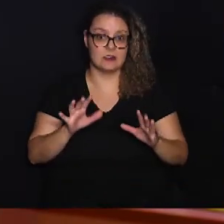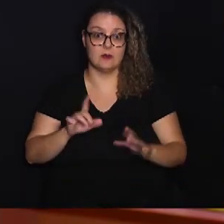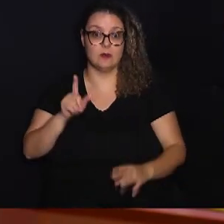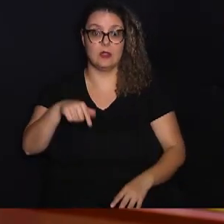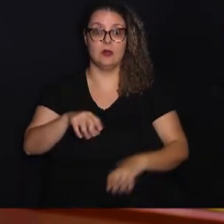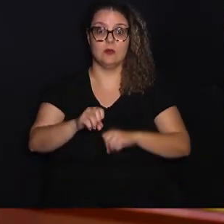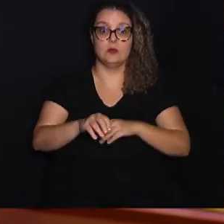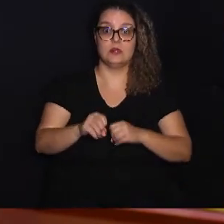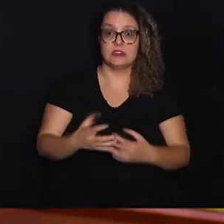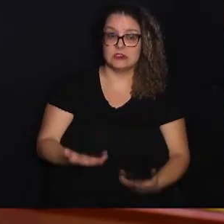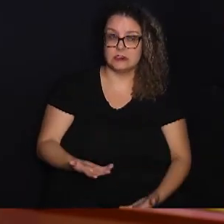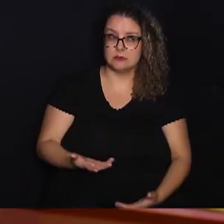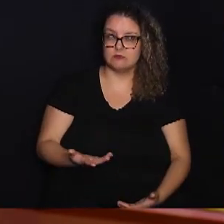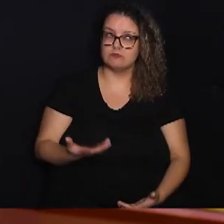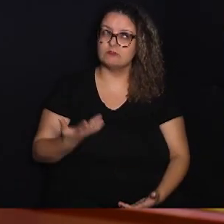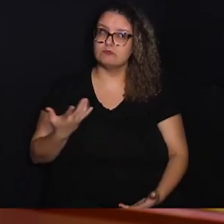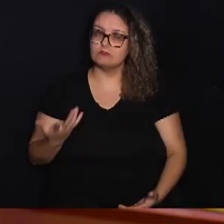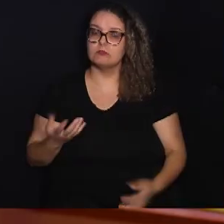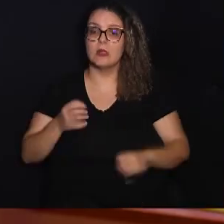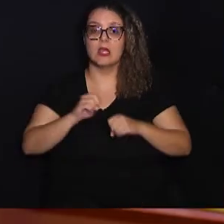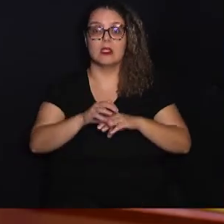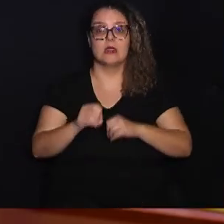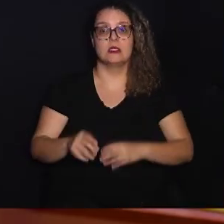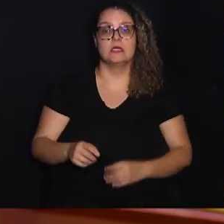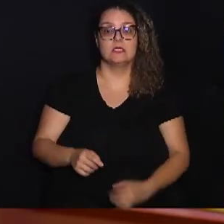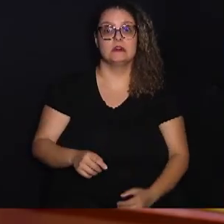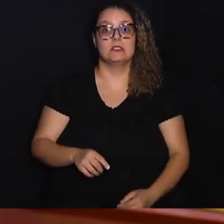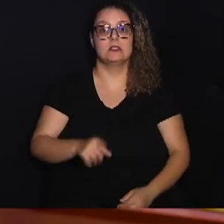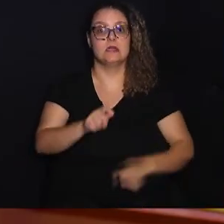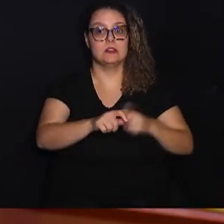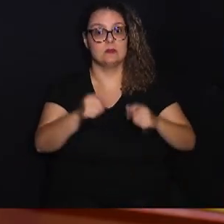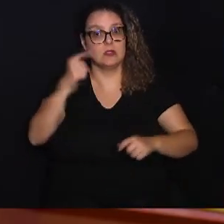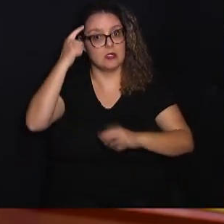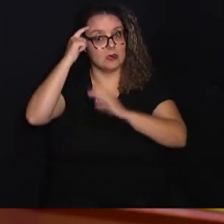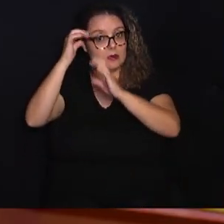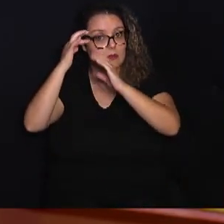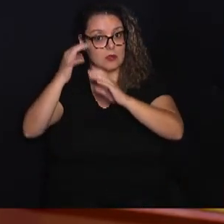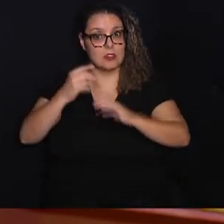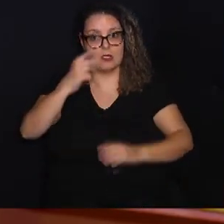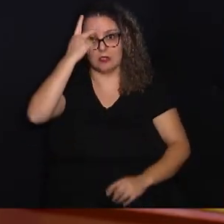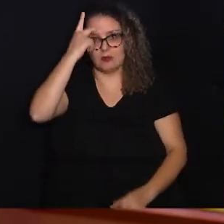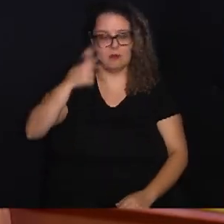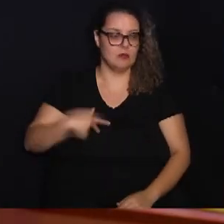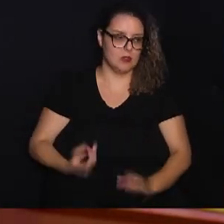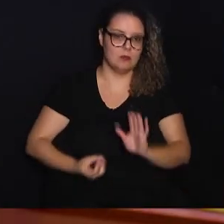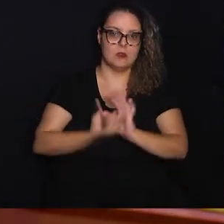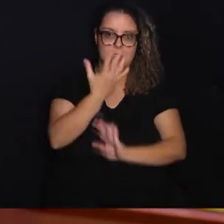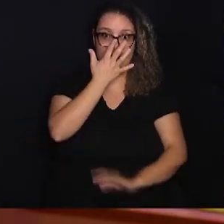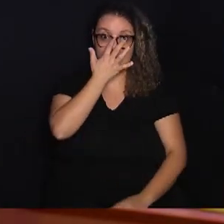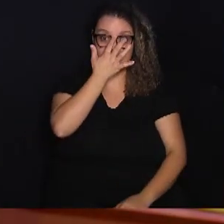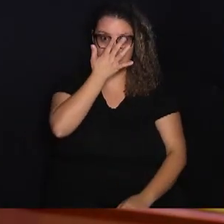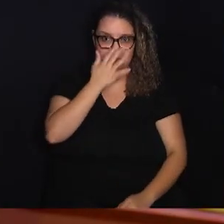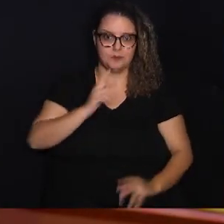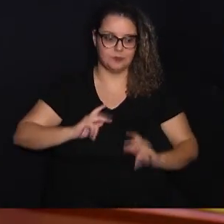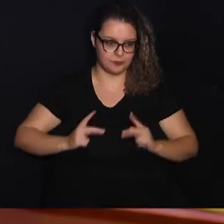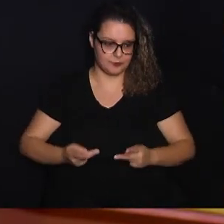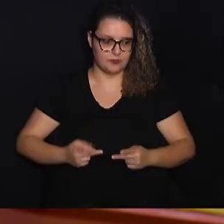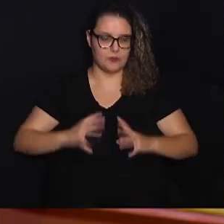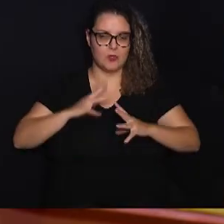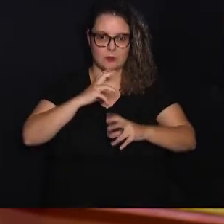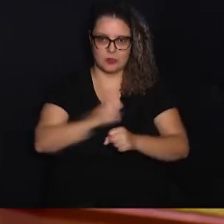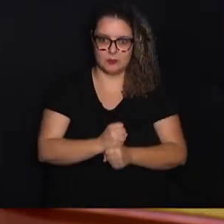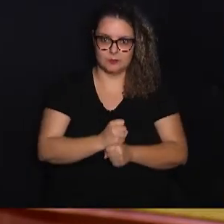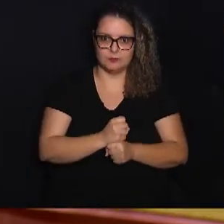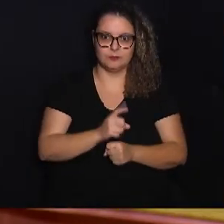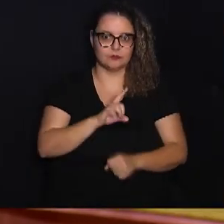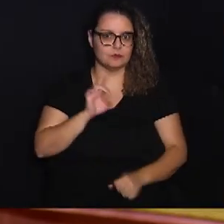gente ensina as crianças a pensarem por si, a gente cria o ser humano por completo. Não